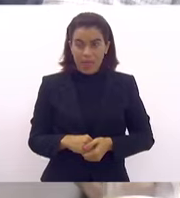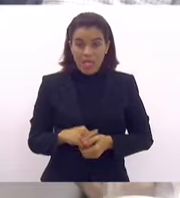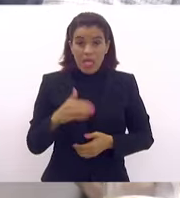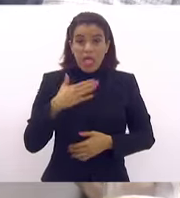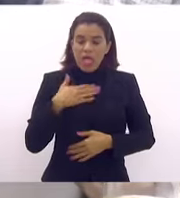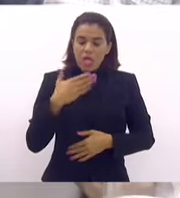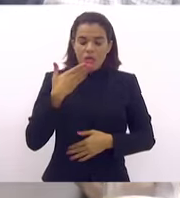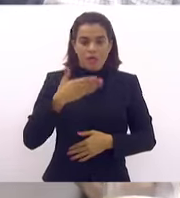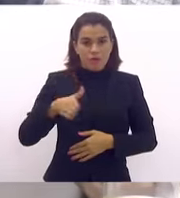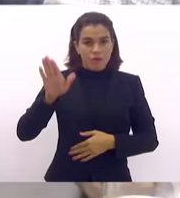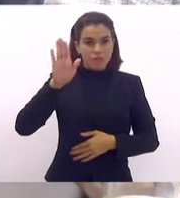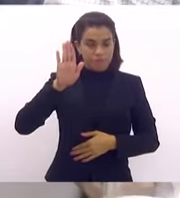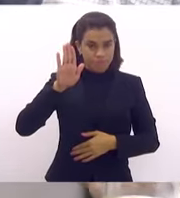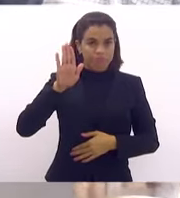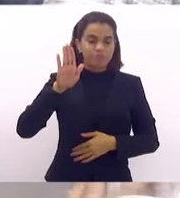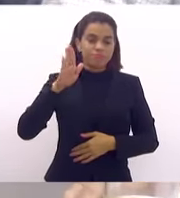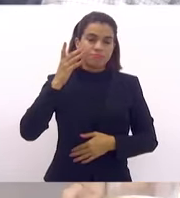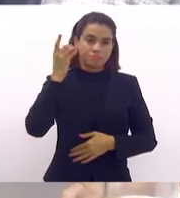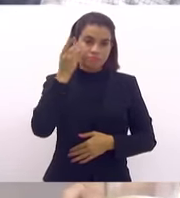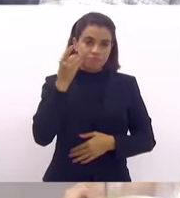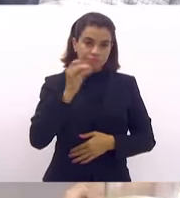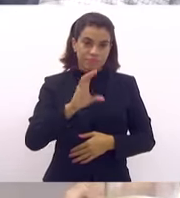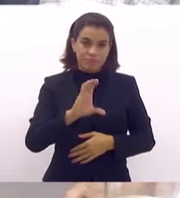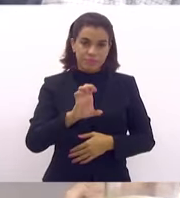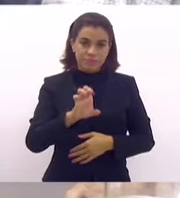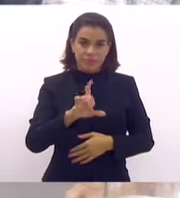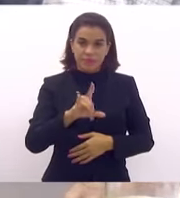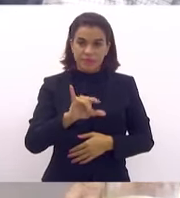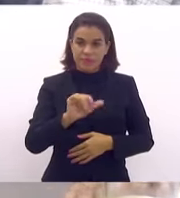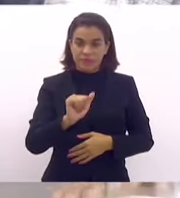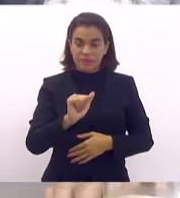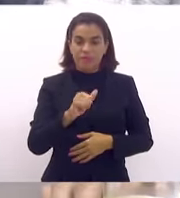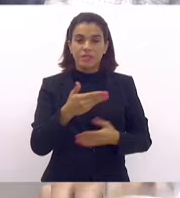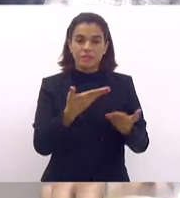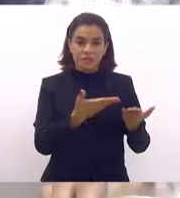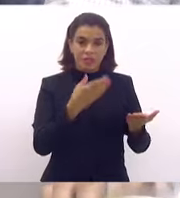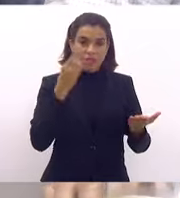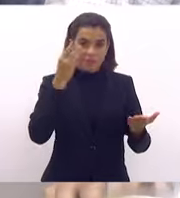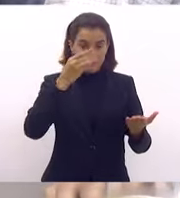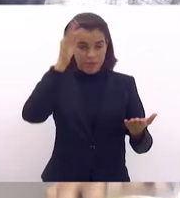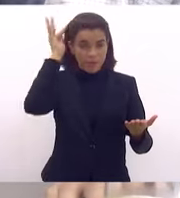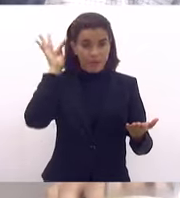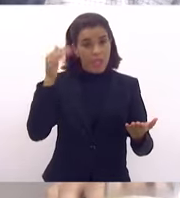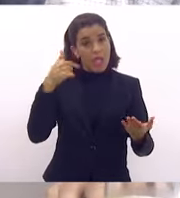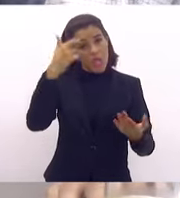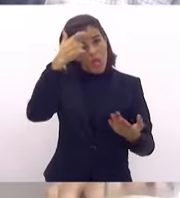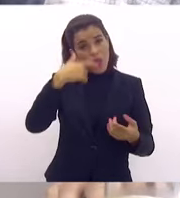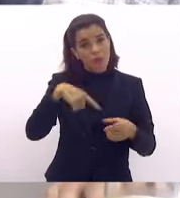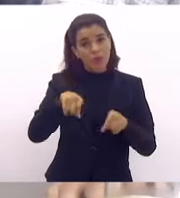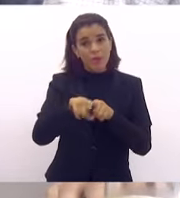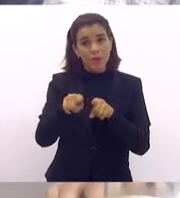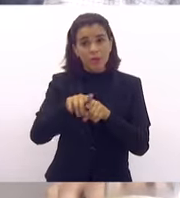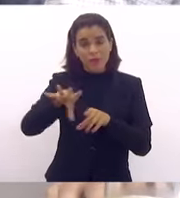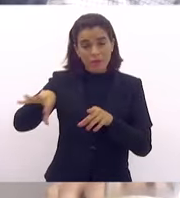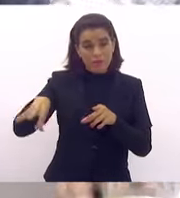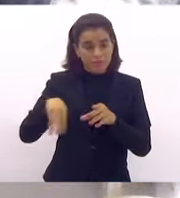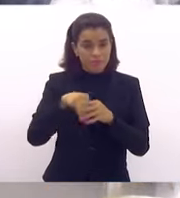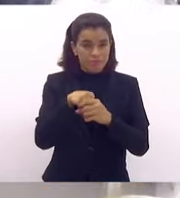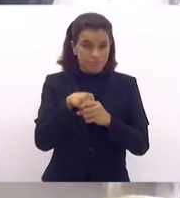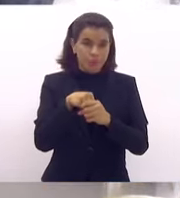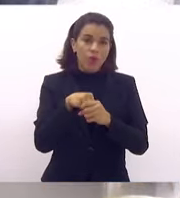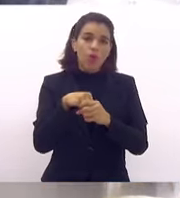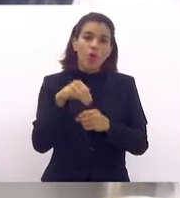me comprometo com a deputada Célia e com Vossa Excelência. Eu sou da Comissão de Meio Ambiente também, não presido. Preside o